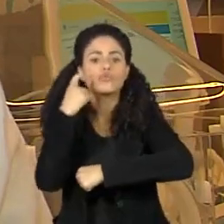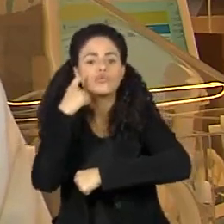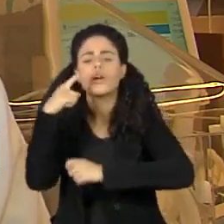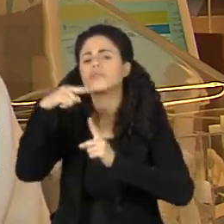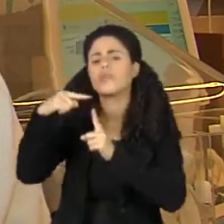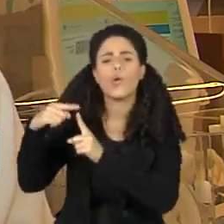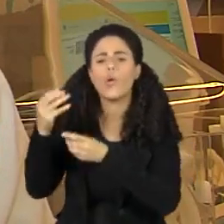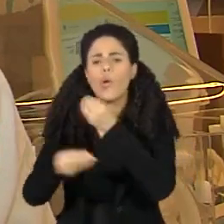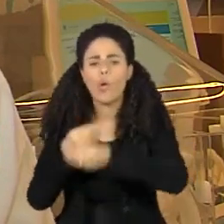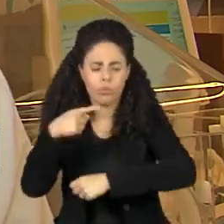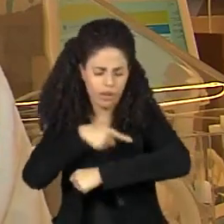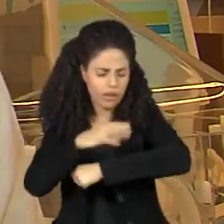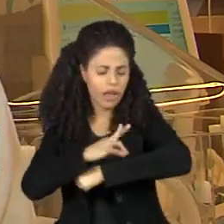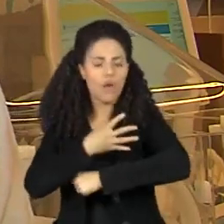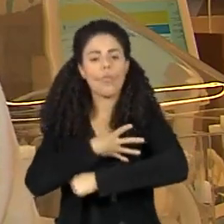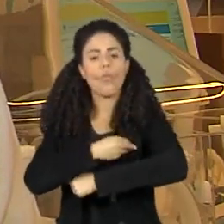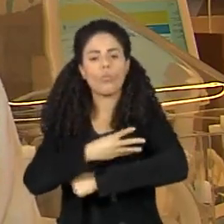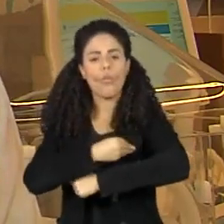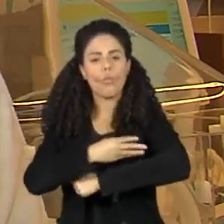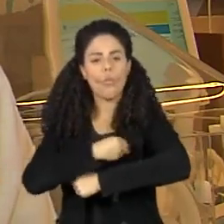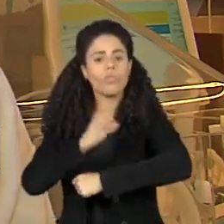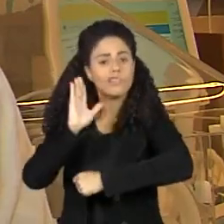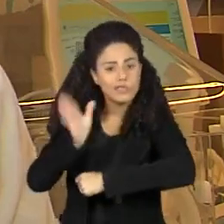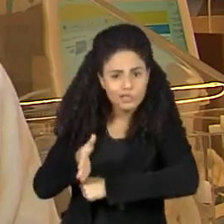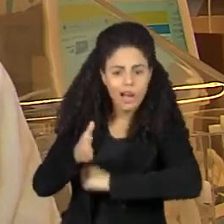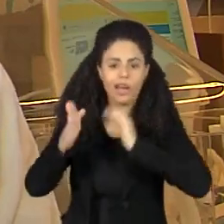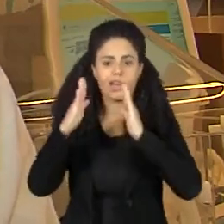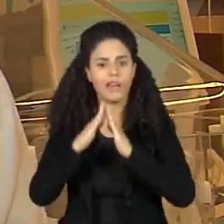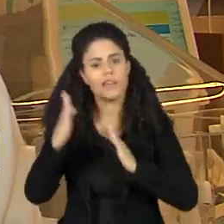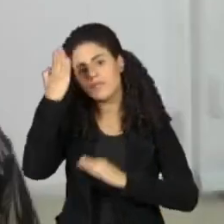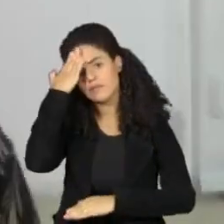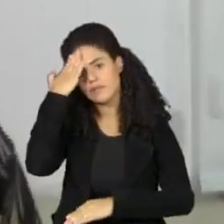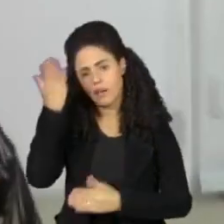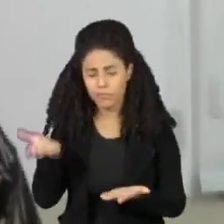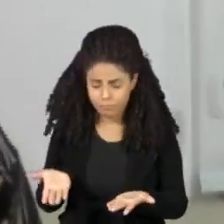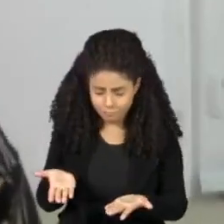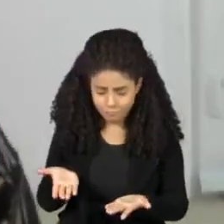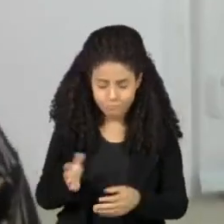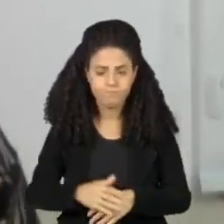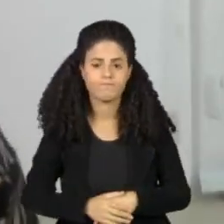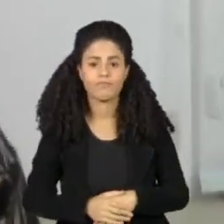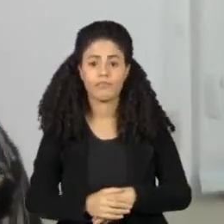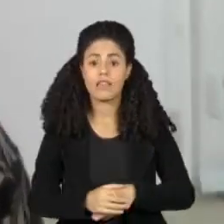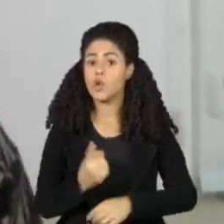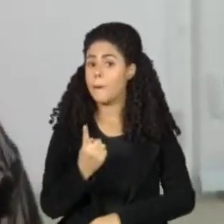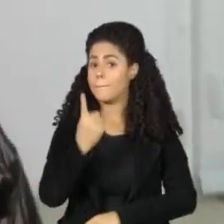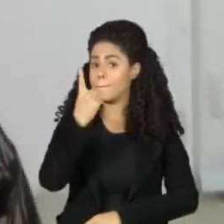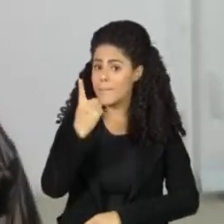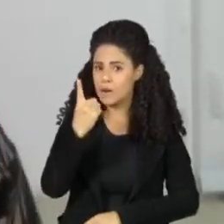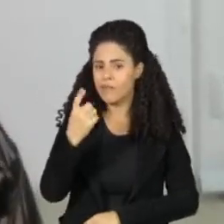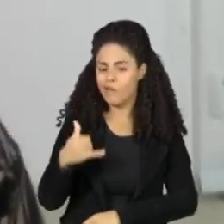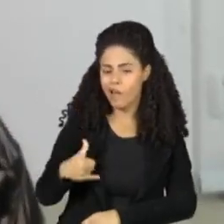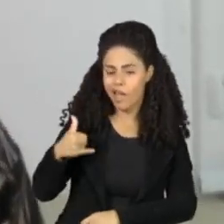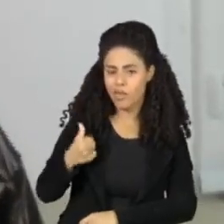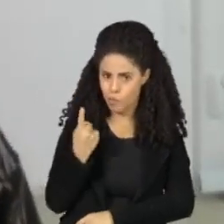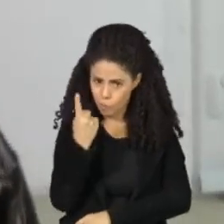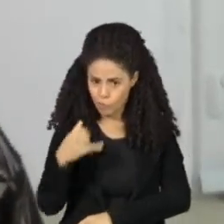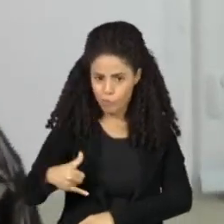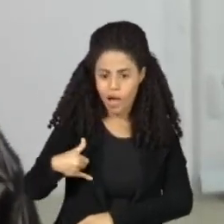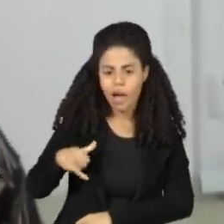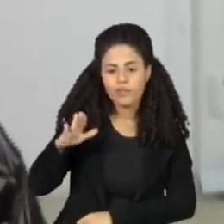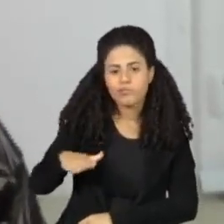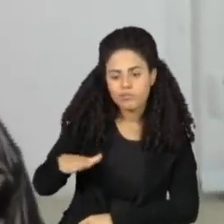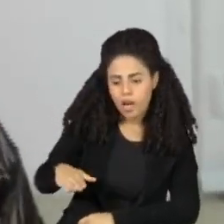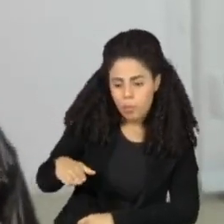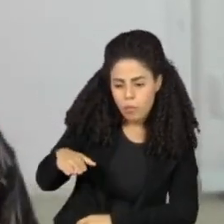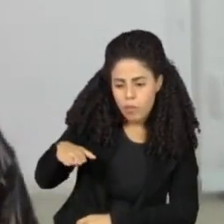hora que ele está pronto para mamar. Em casa é que ela tem toda essa autonomia. Primeiro ano da criança é um dos anos